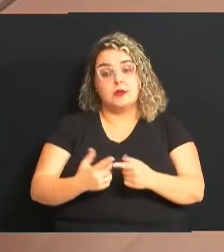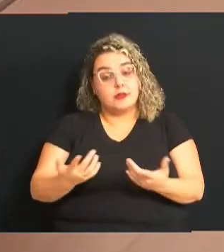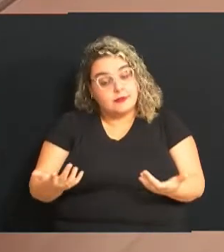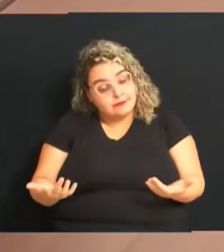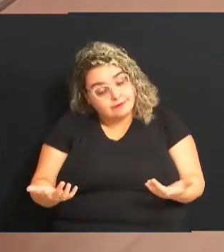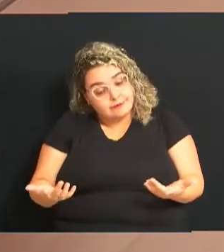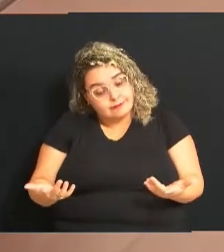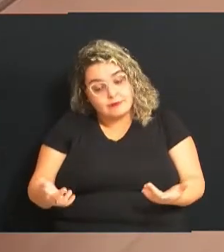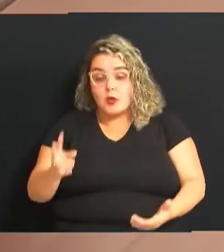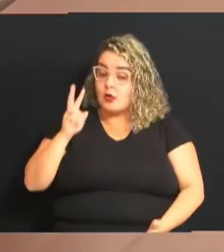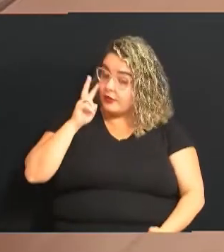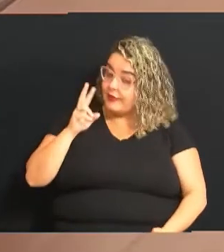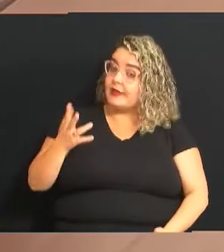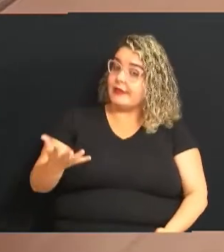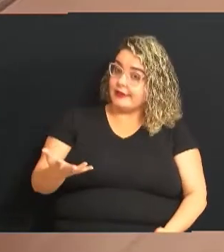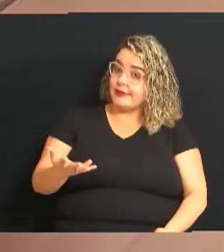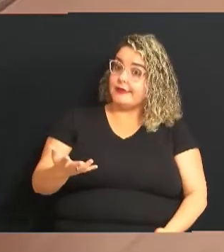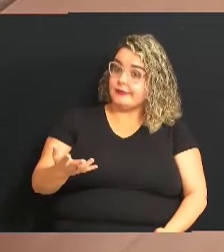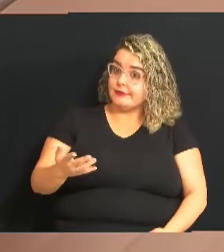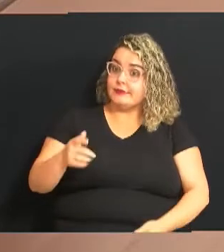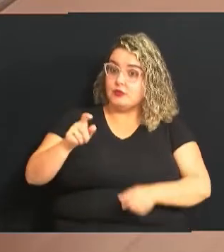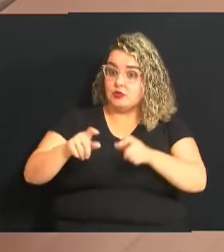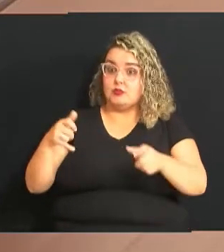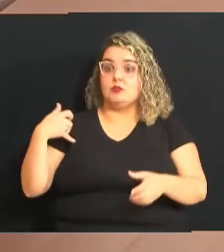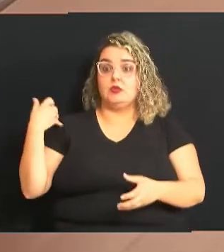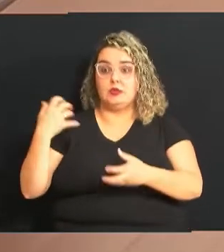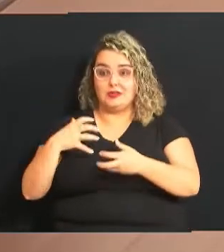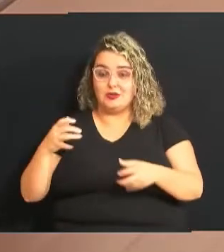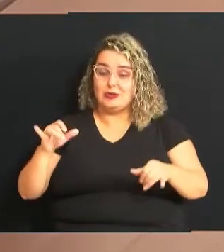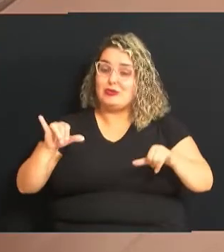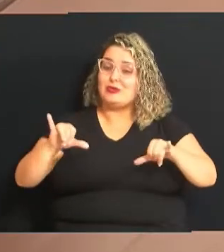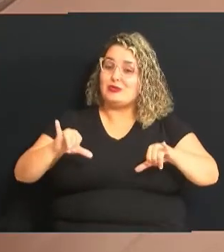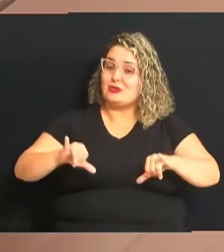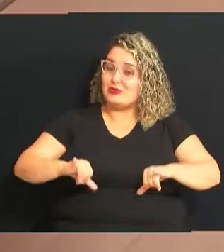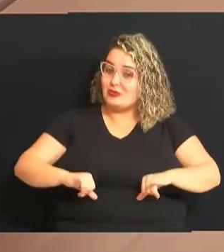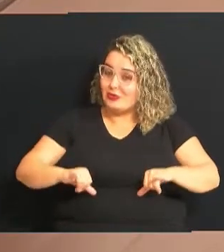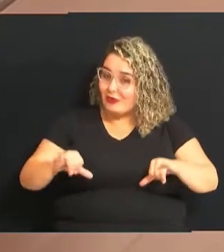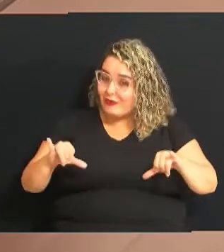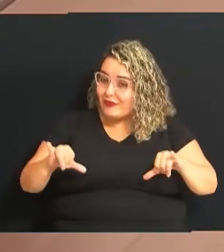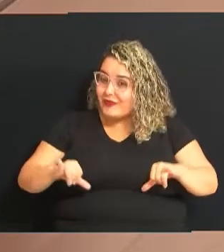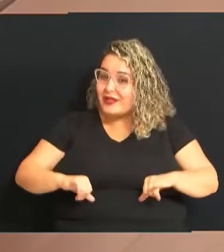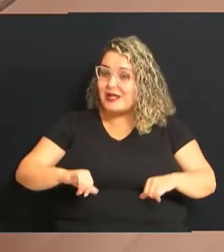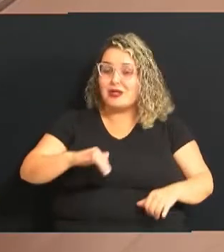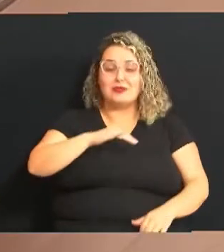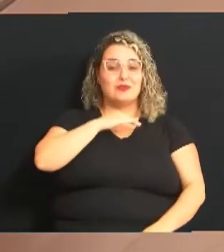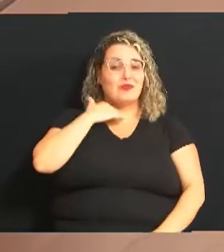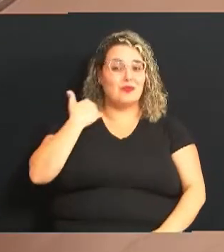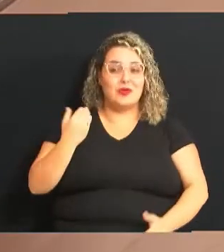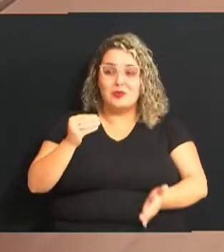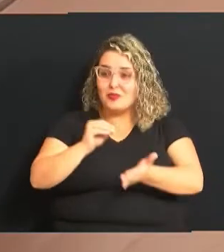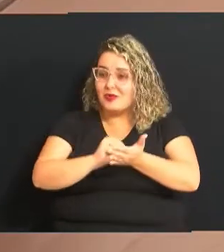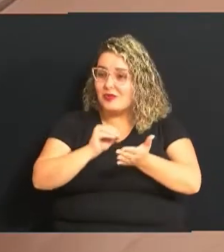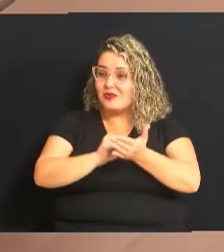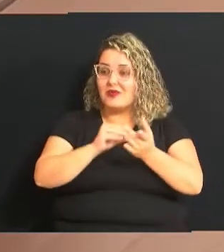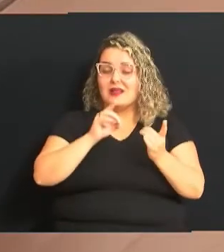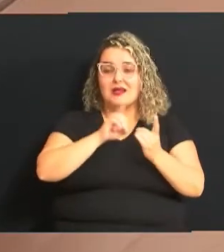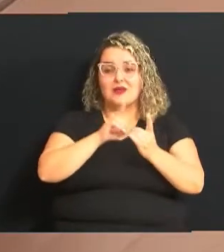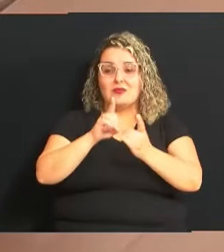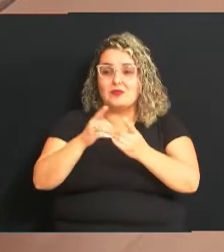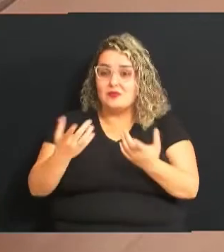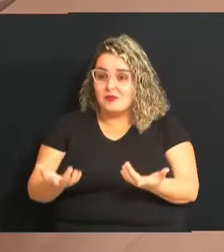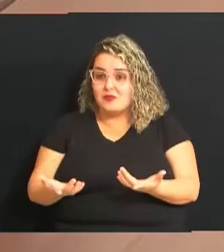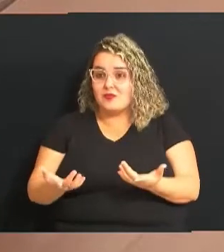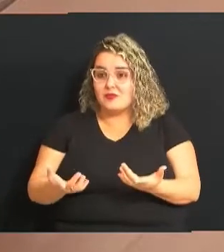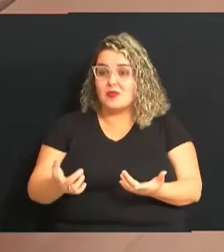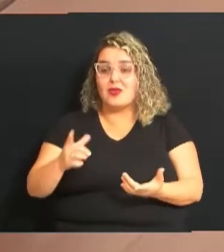gente vai ver de pessoas mais velhas sofrendo, morrendo por falta de atendimento ou tendo